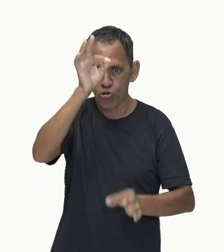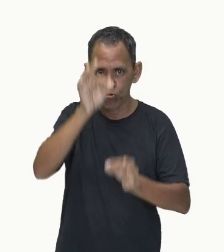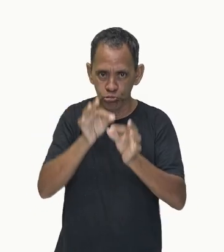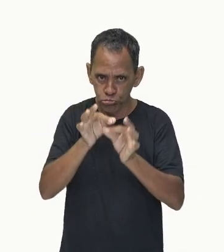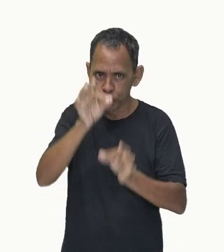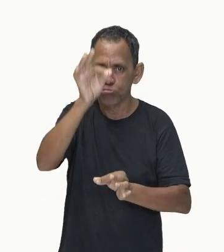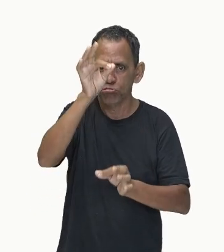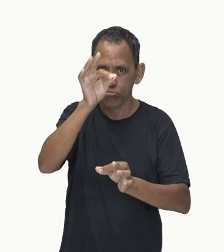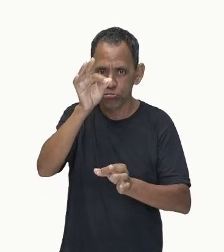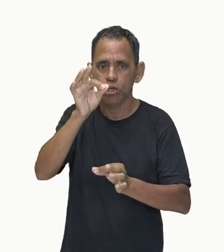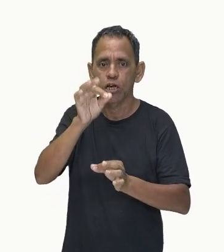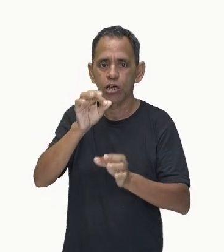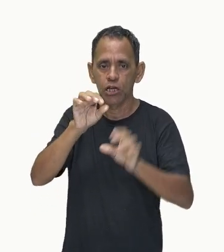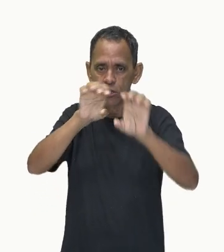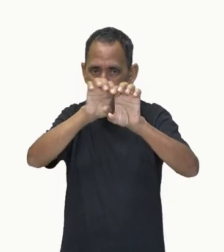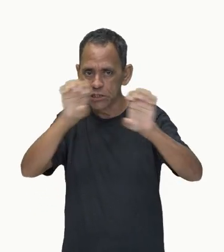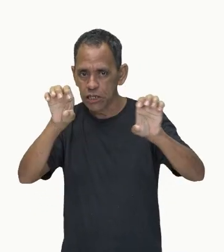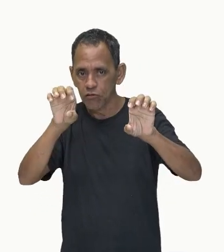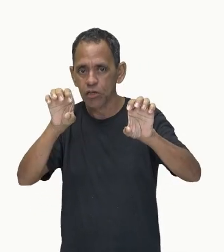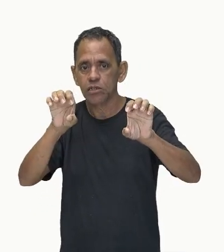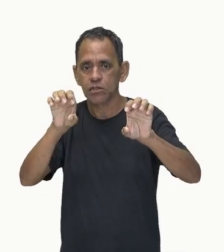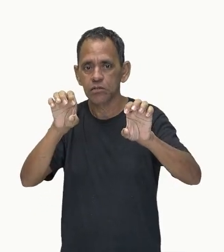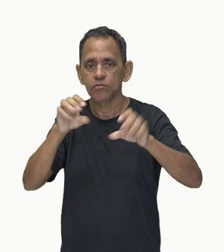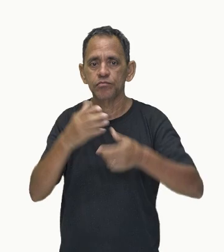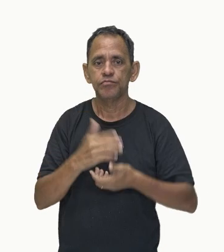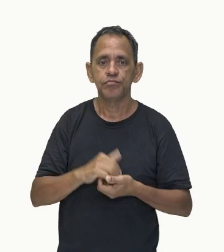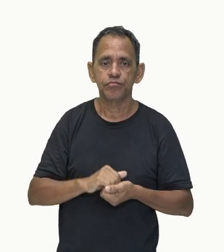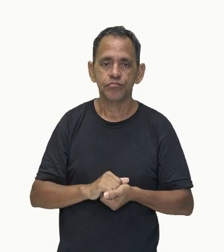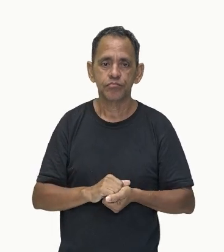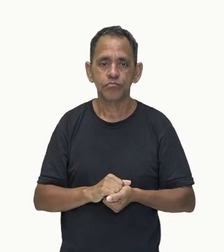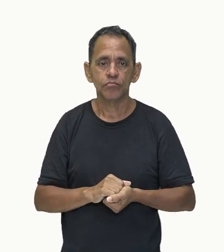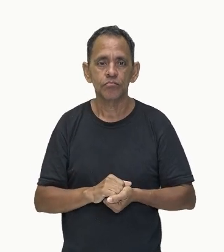ser a altura. Então eu tenho base menor vale